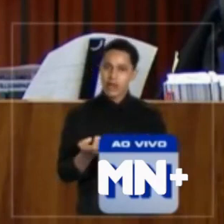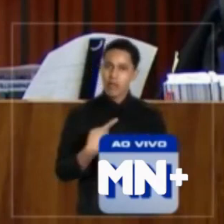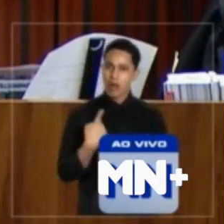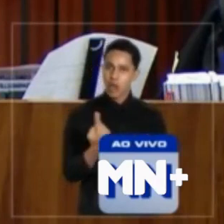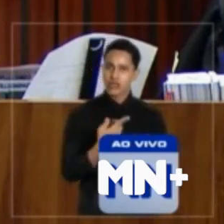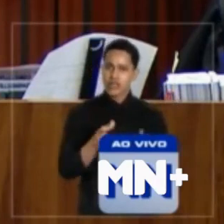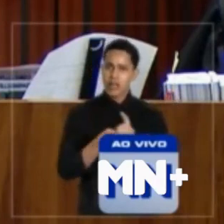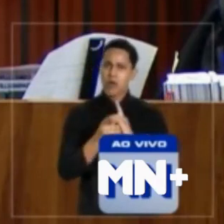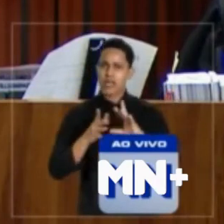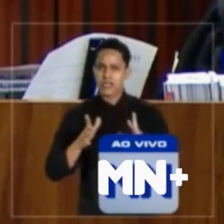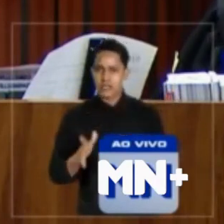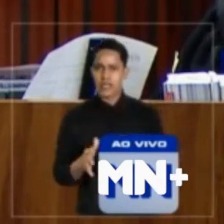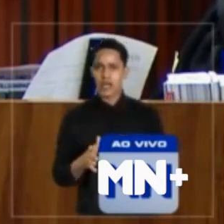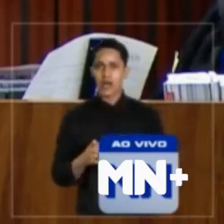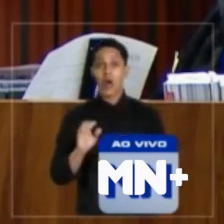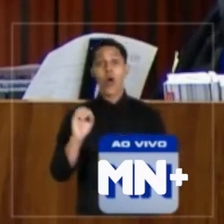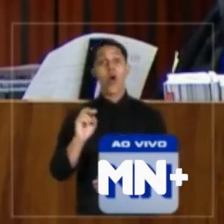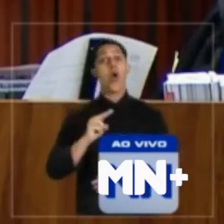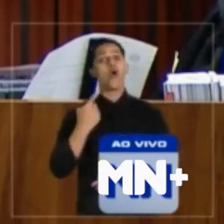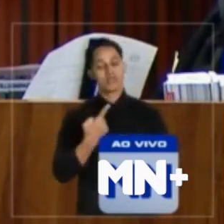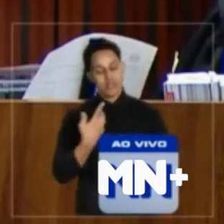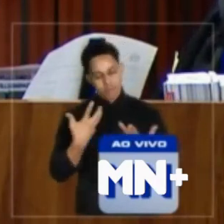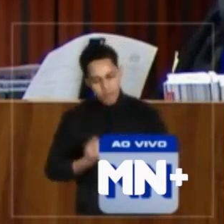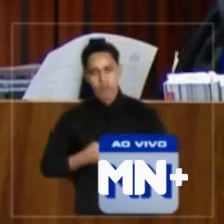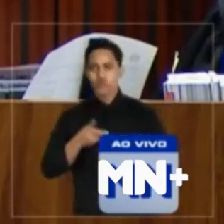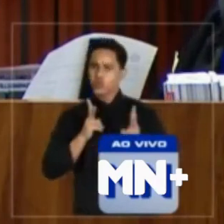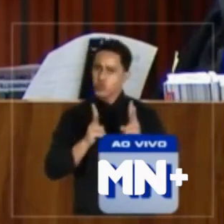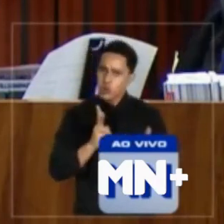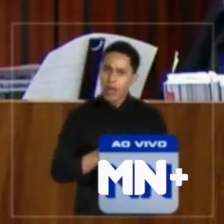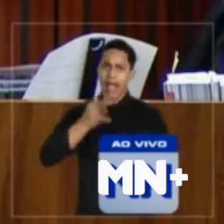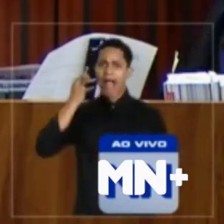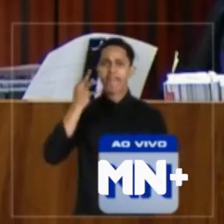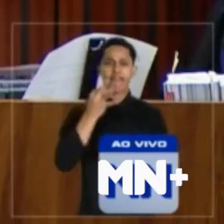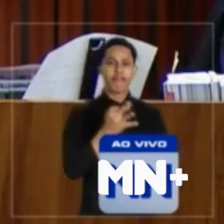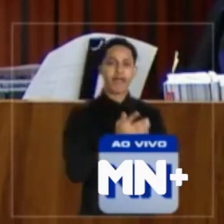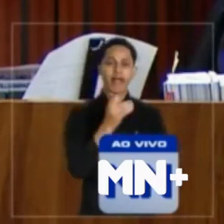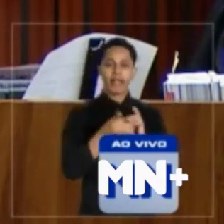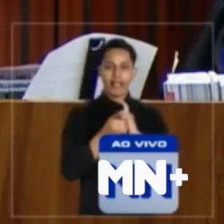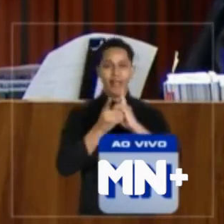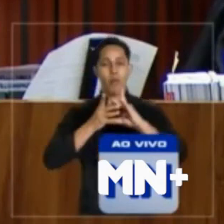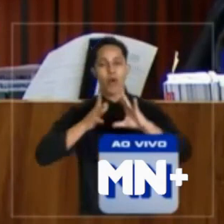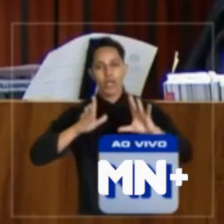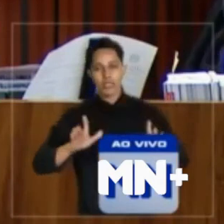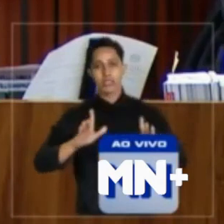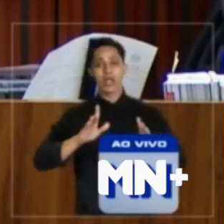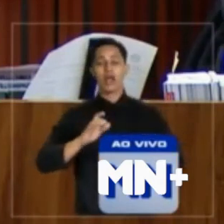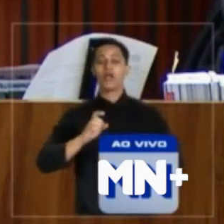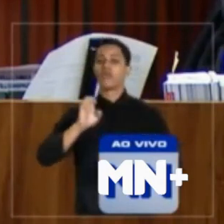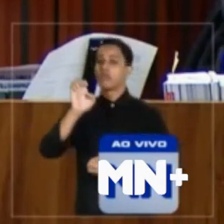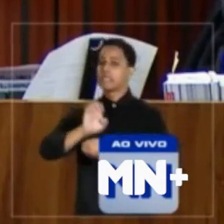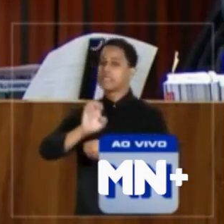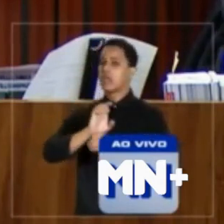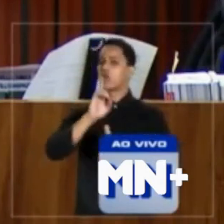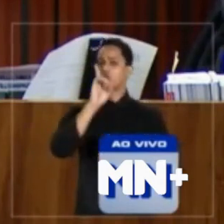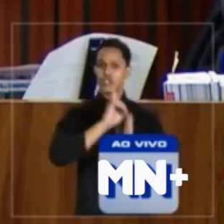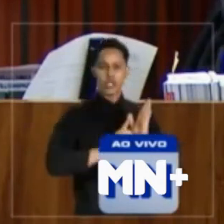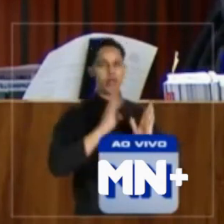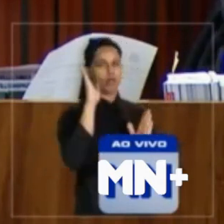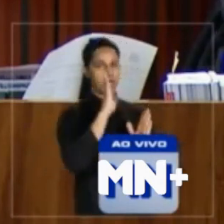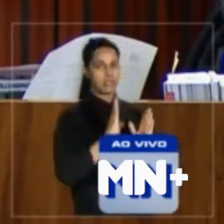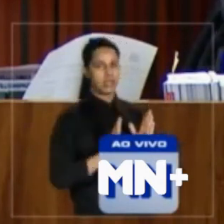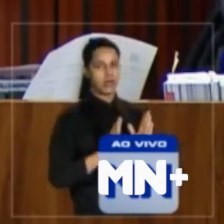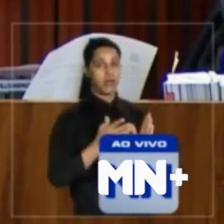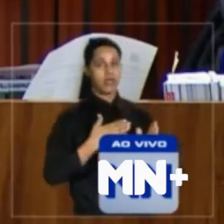nossa democracia, ou se vamos reafirmar a fé na democracia e no Estado de Direito brasileiro. E digo